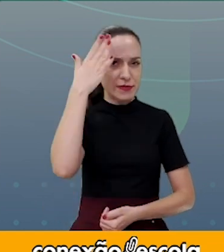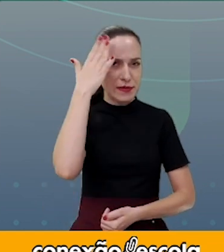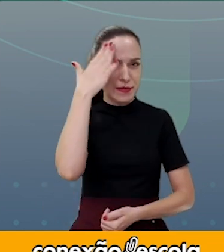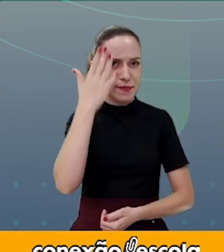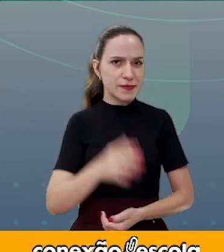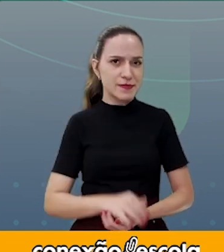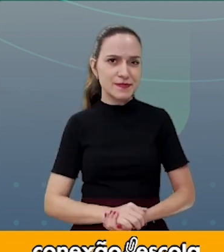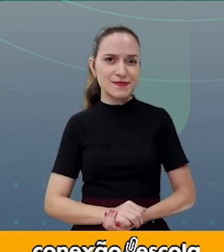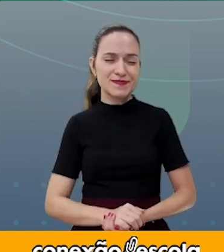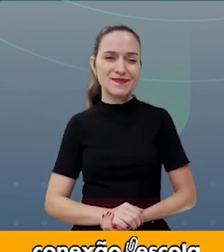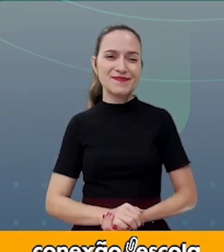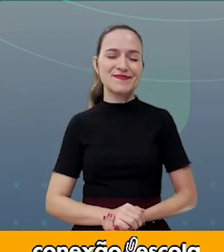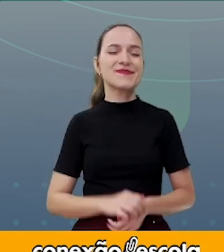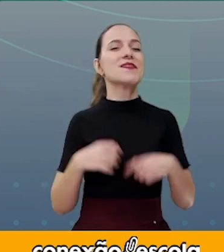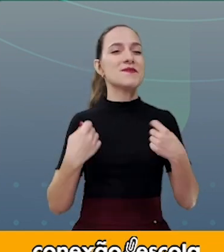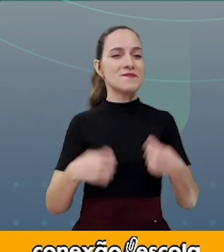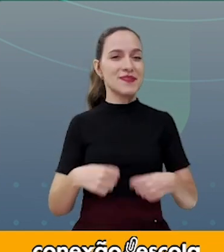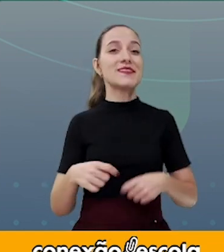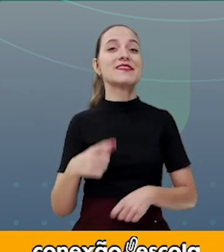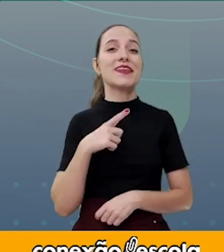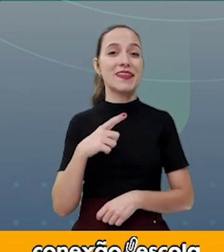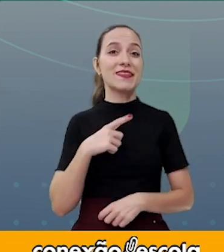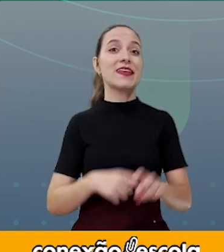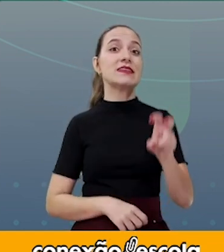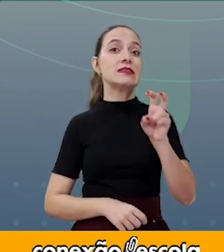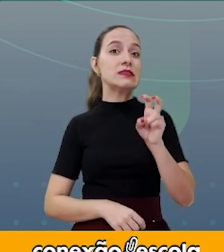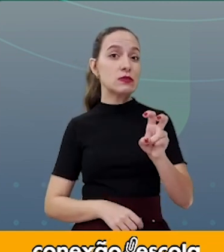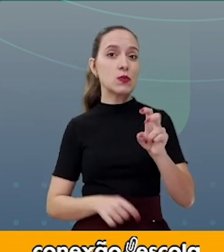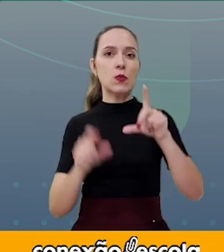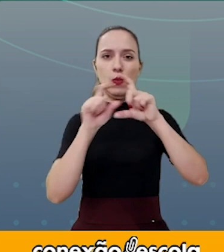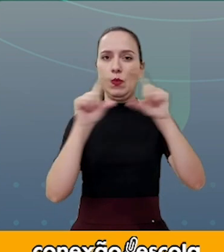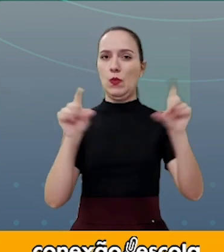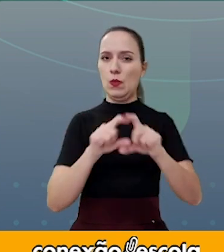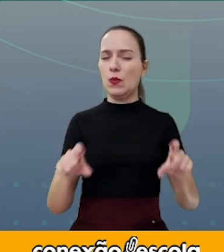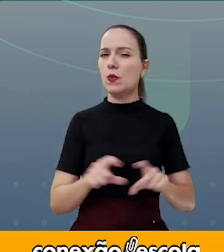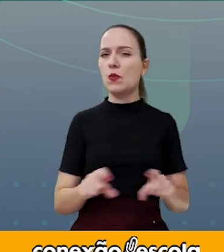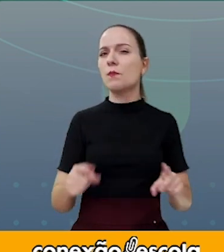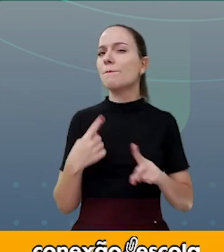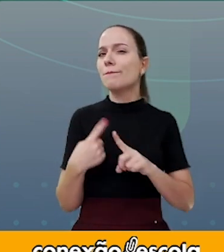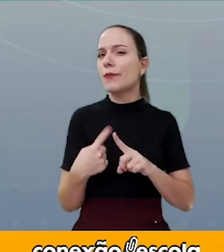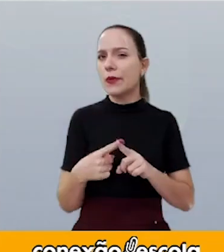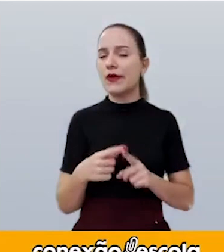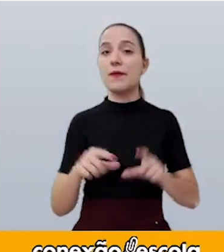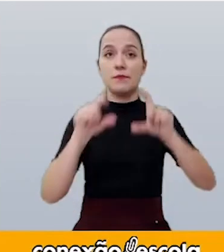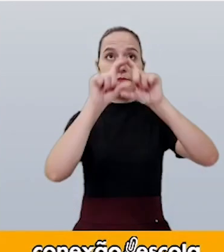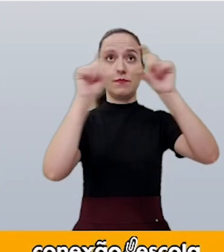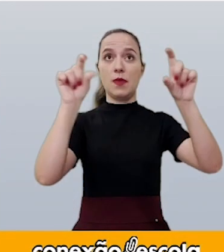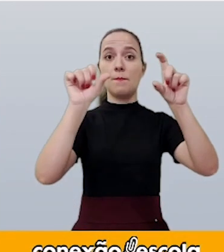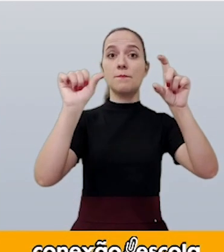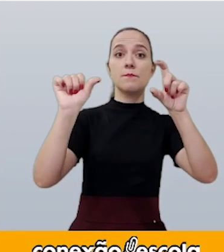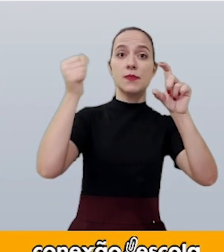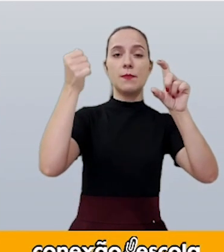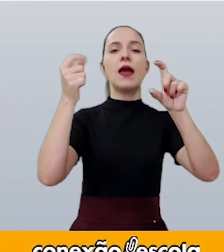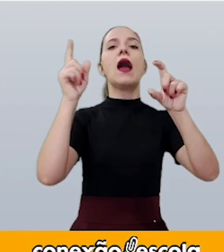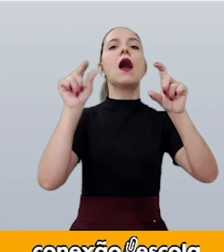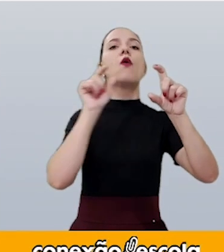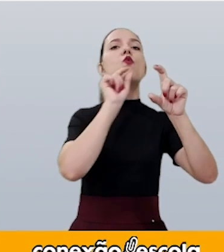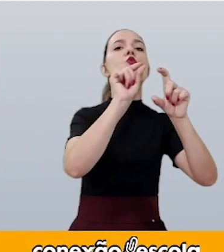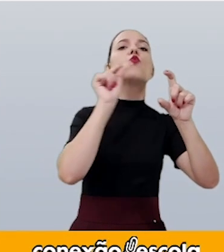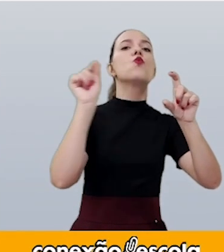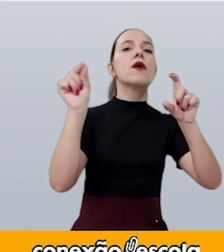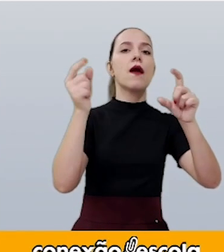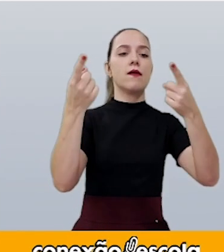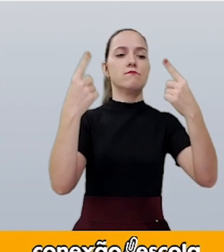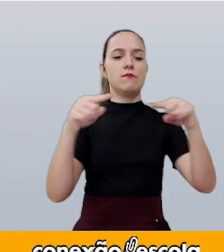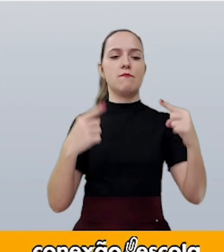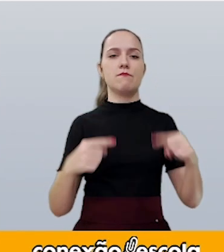sabe? Nós vamos precisar de 5 linhas. Por quê? Na primeira vem a descrição